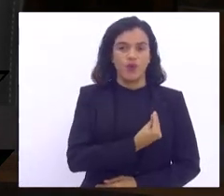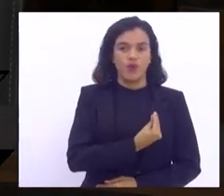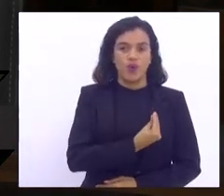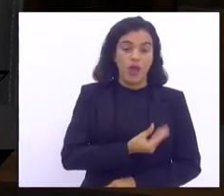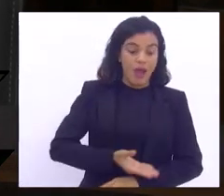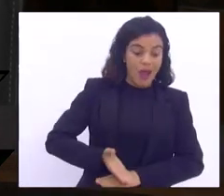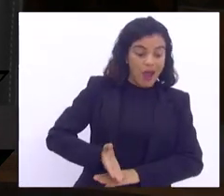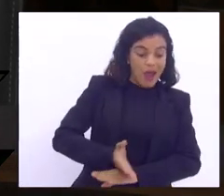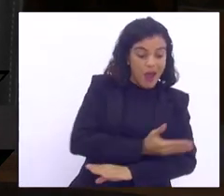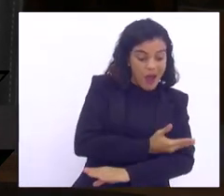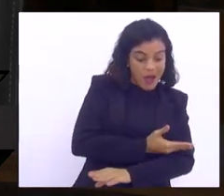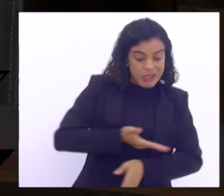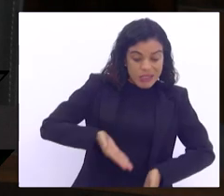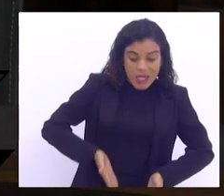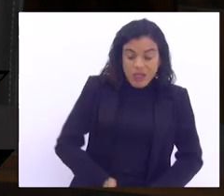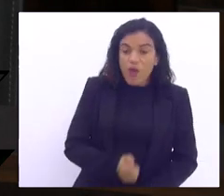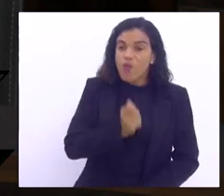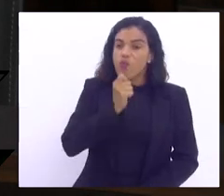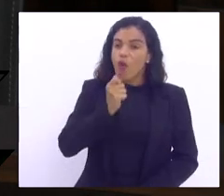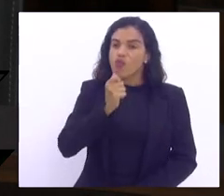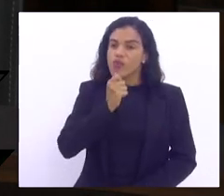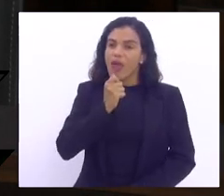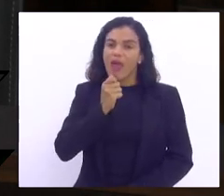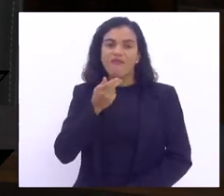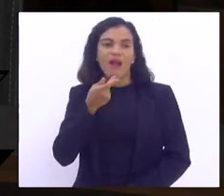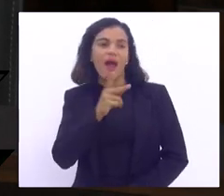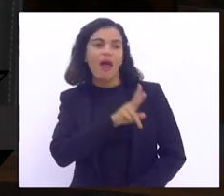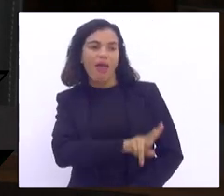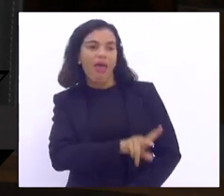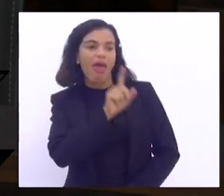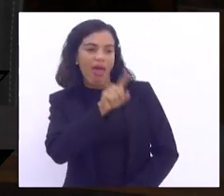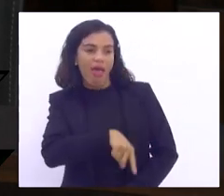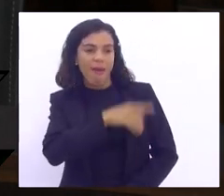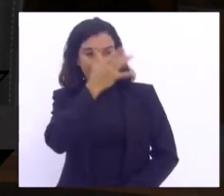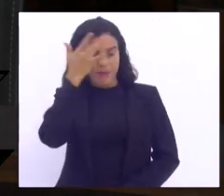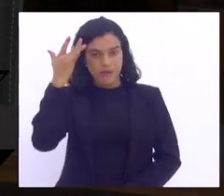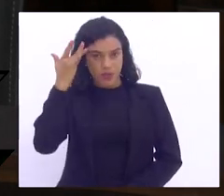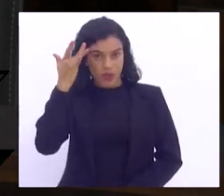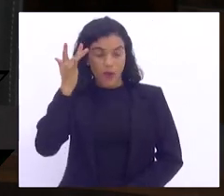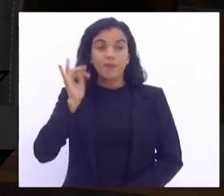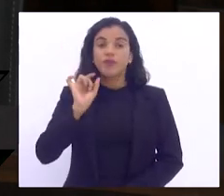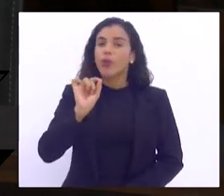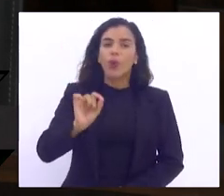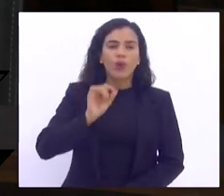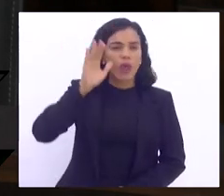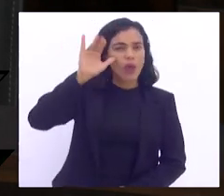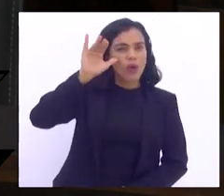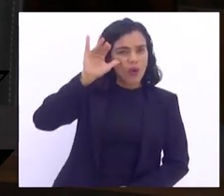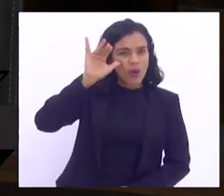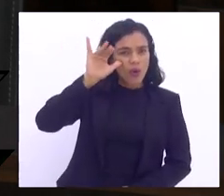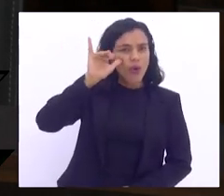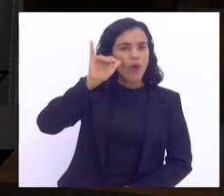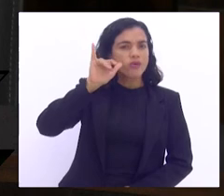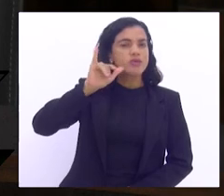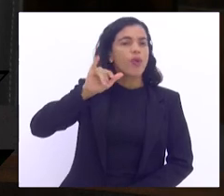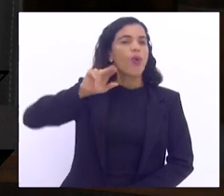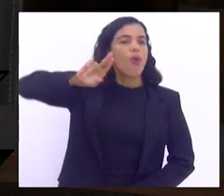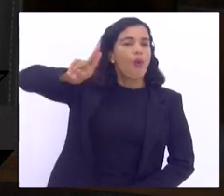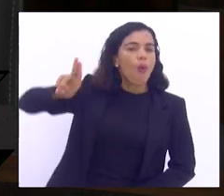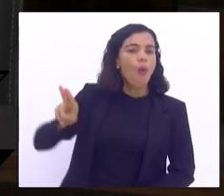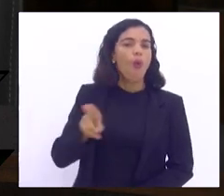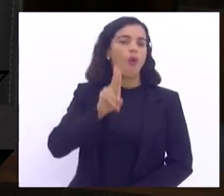Antes de nascer, não tem status de pessoa. E eles invocam, curiosamente, o princípio da